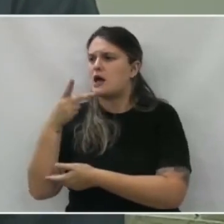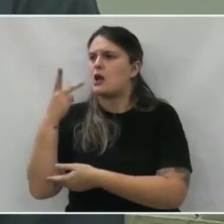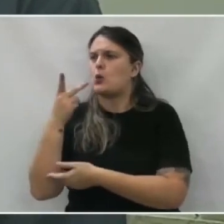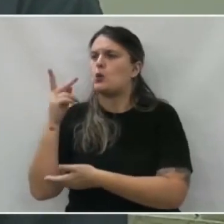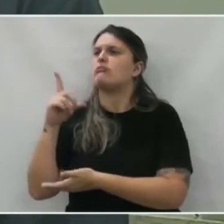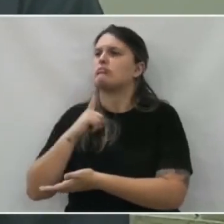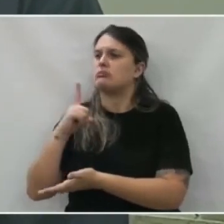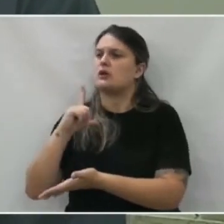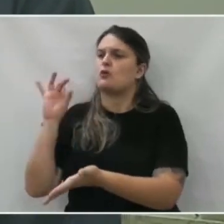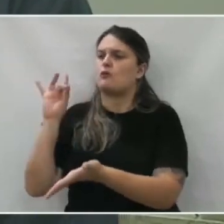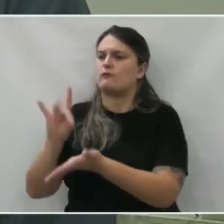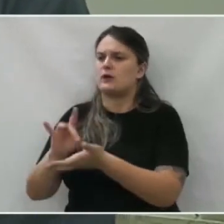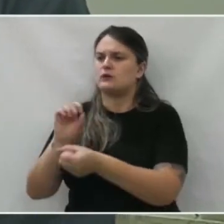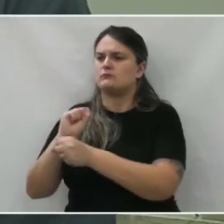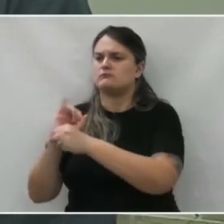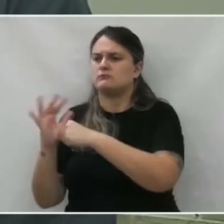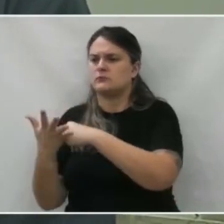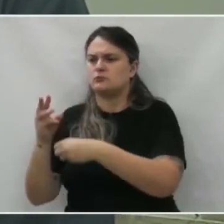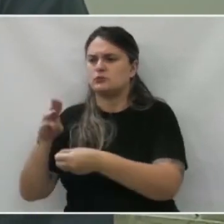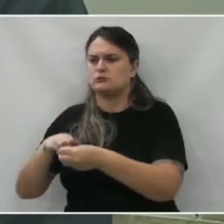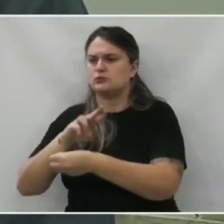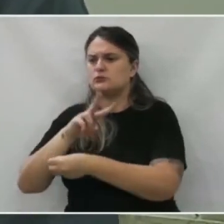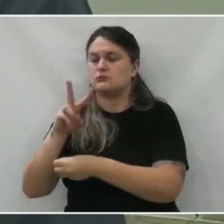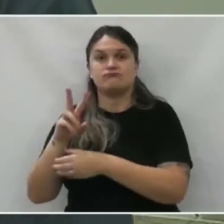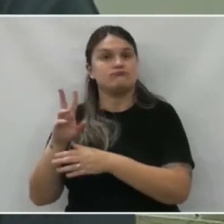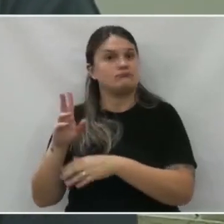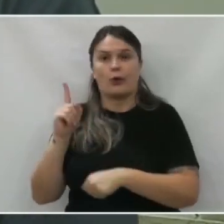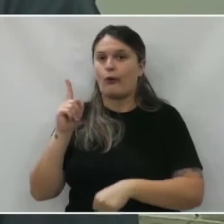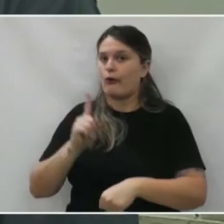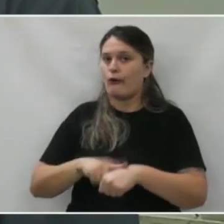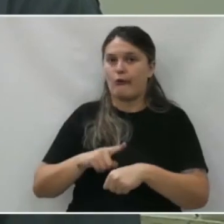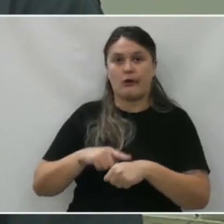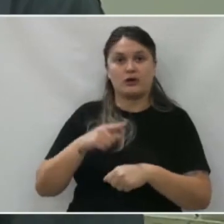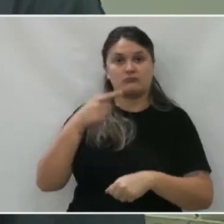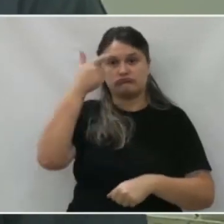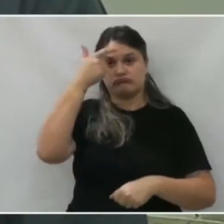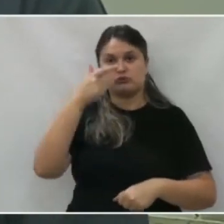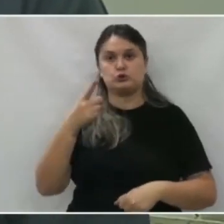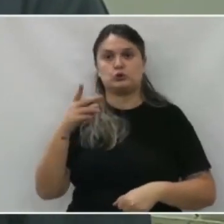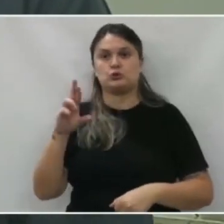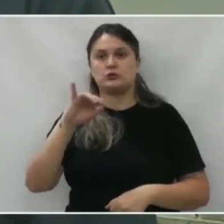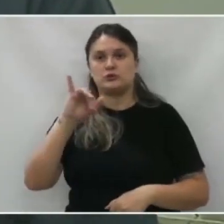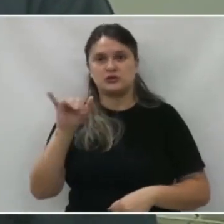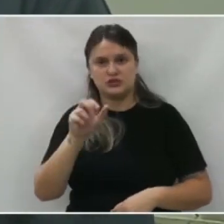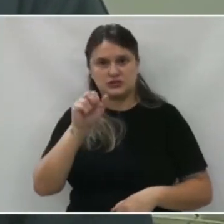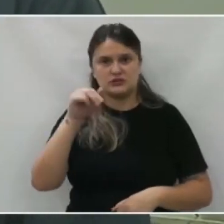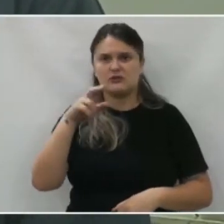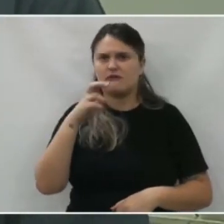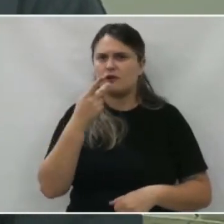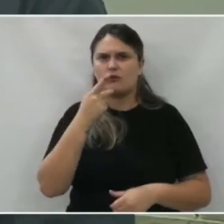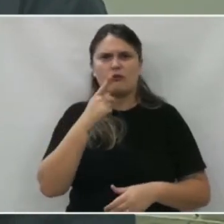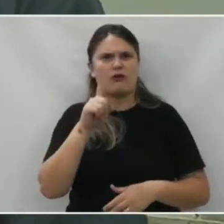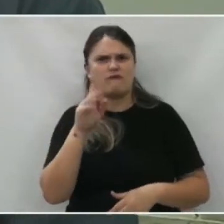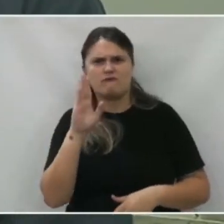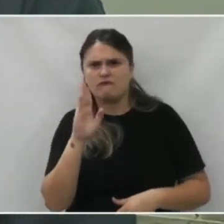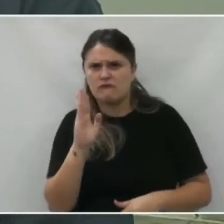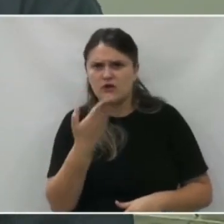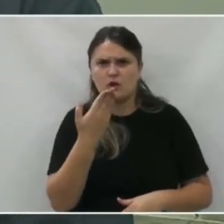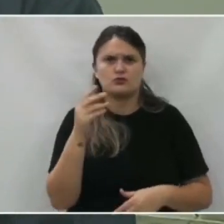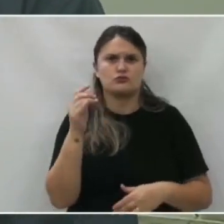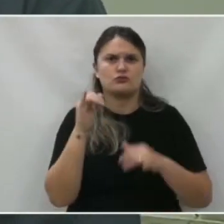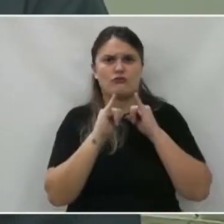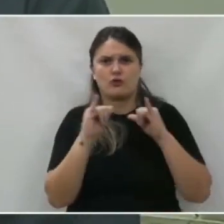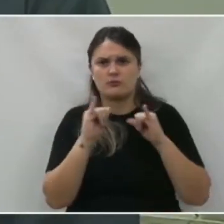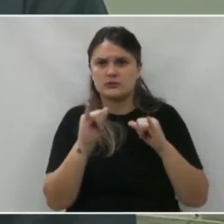casos confirmados aqui na cidade da Vitória. De pronto, ela já fez um vídeo, né, confirmando que era uma fake news.